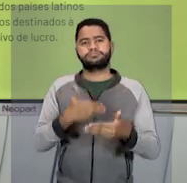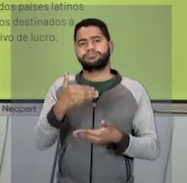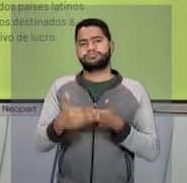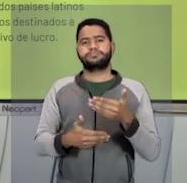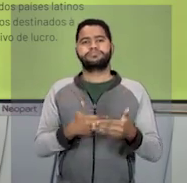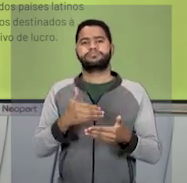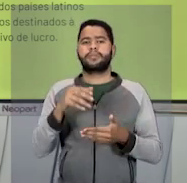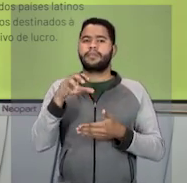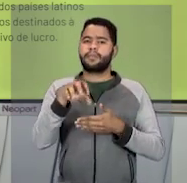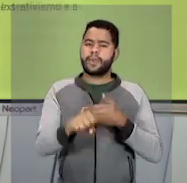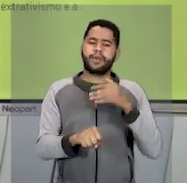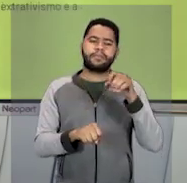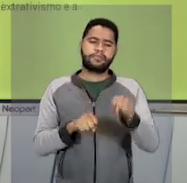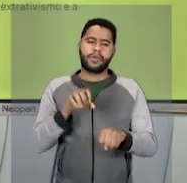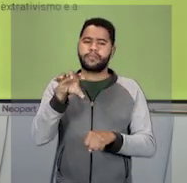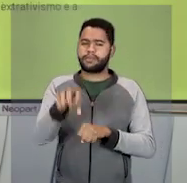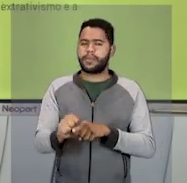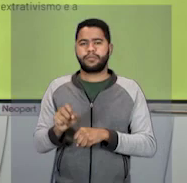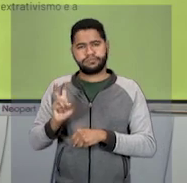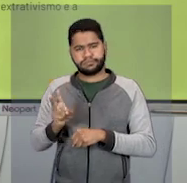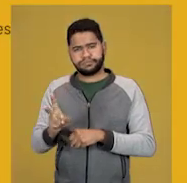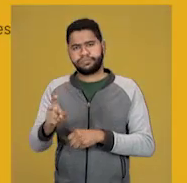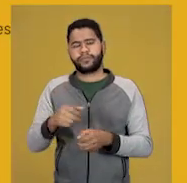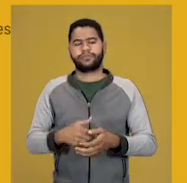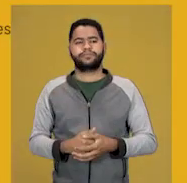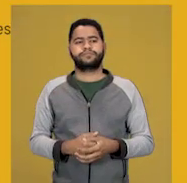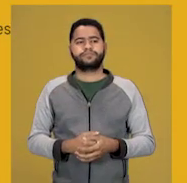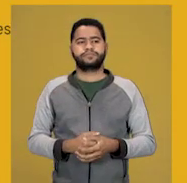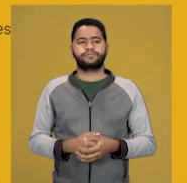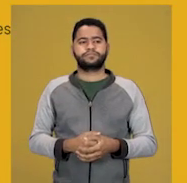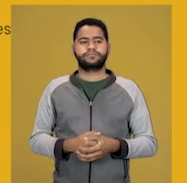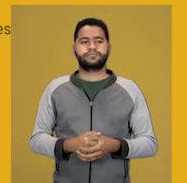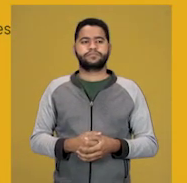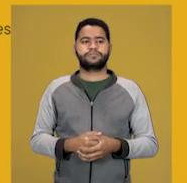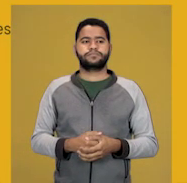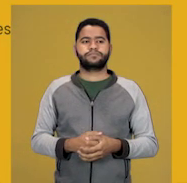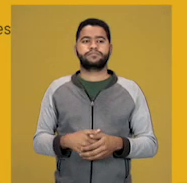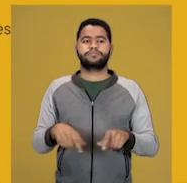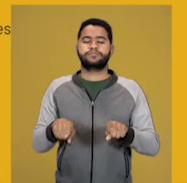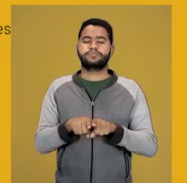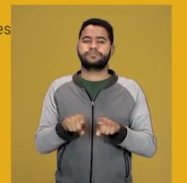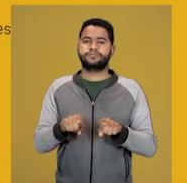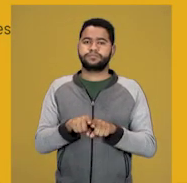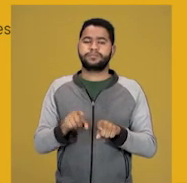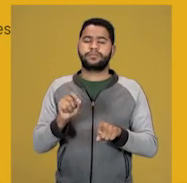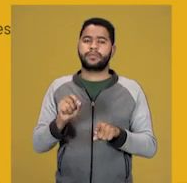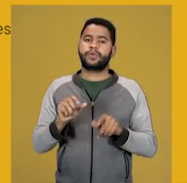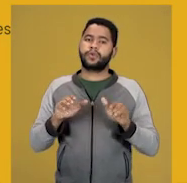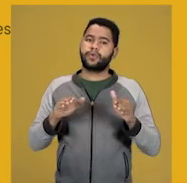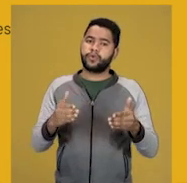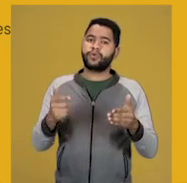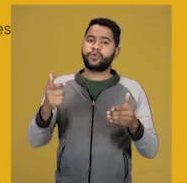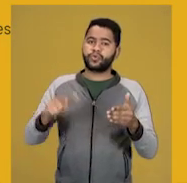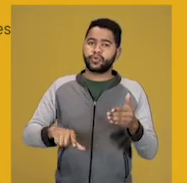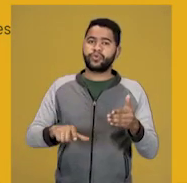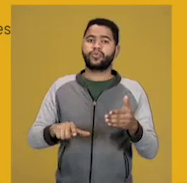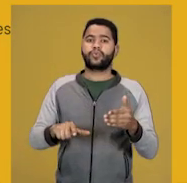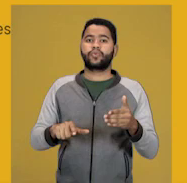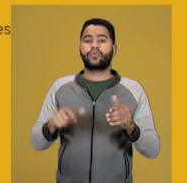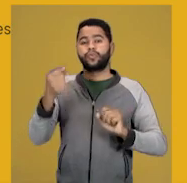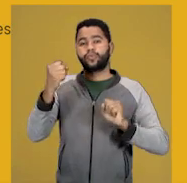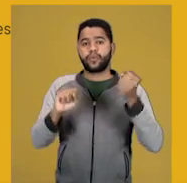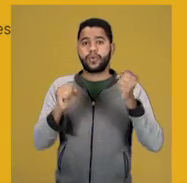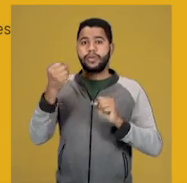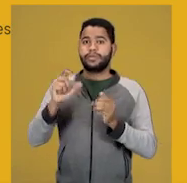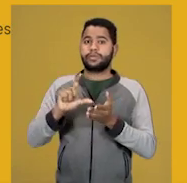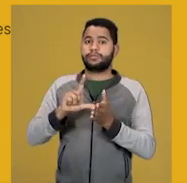de exploração permaneceu, né? Frisando mais uma vez a industrialização tardia, que também